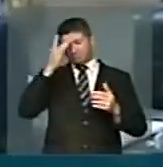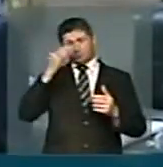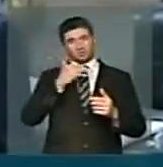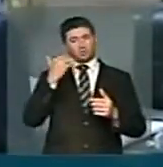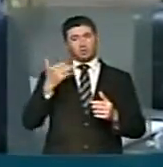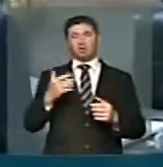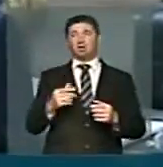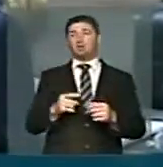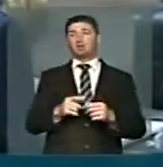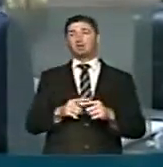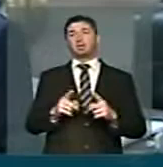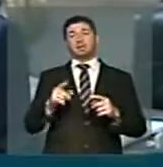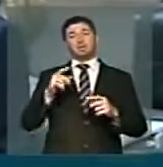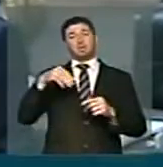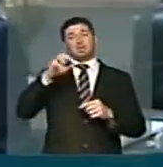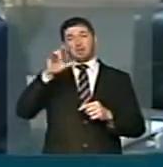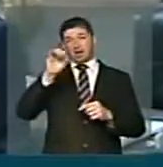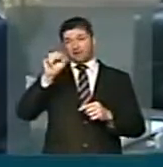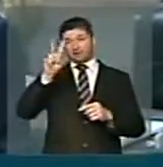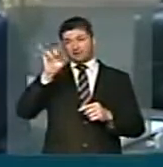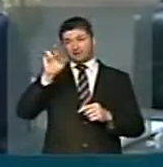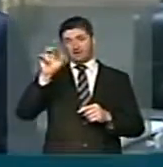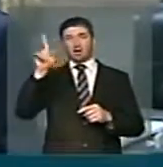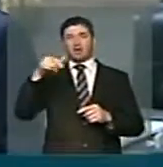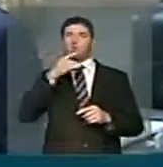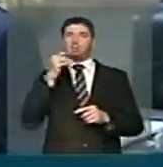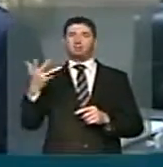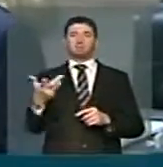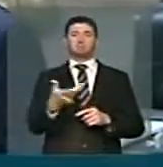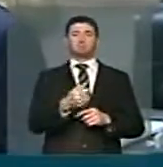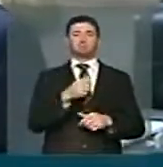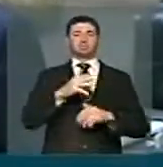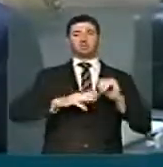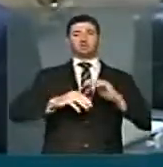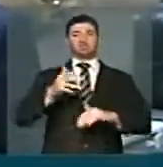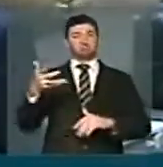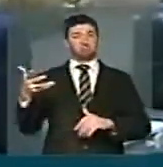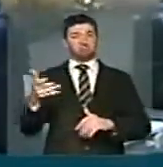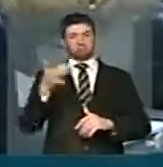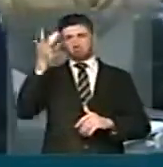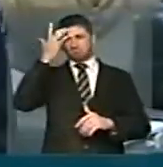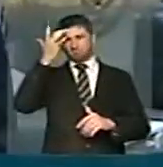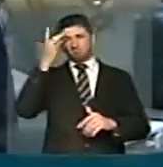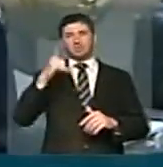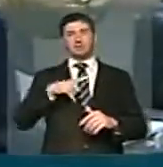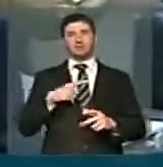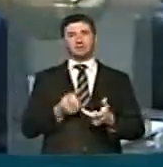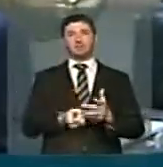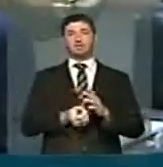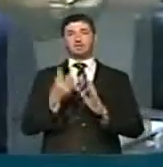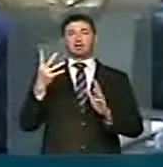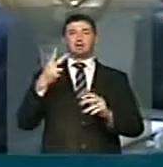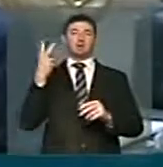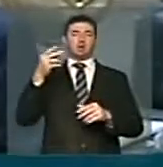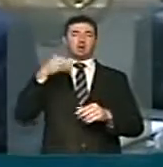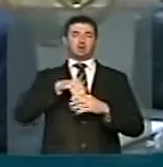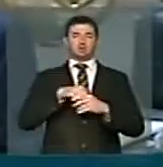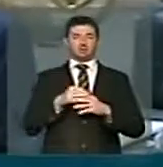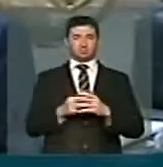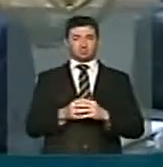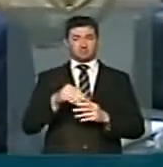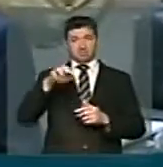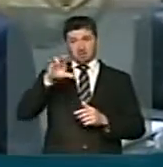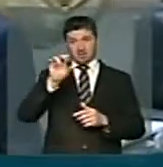inestimável, já que o doutor Marcos Vieira era um profissional de carreira brilhante, uma pessoa que trazia em si muitos valores. Doutor